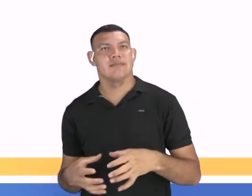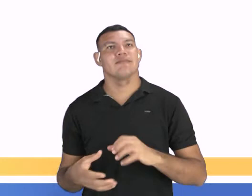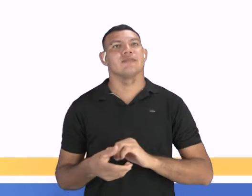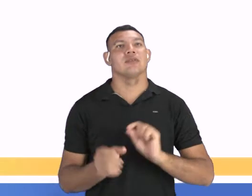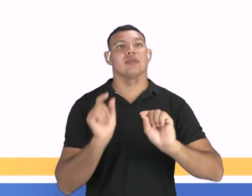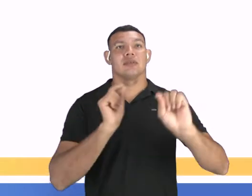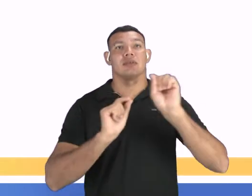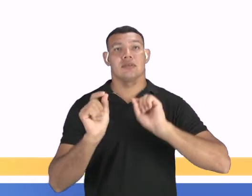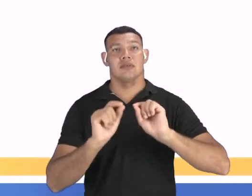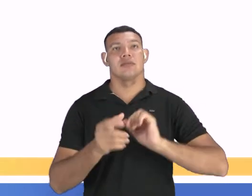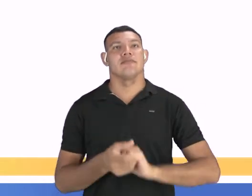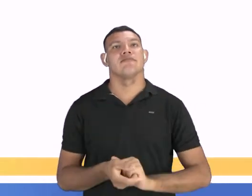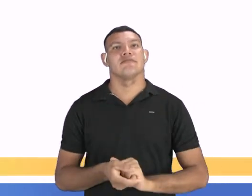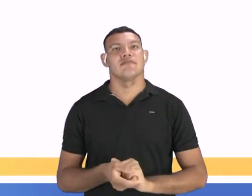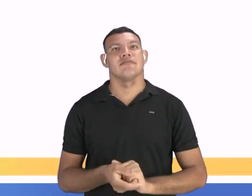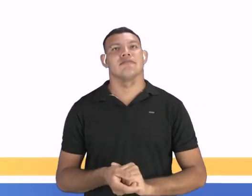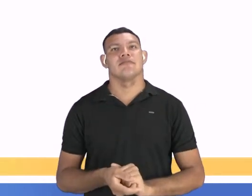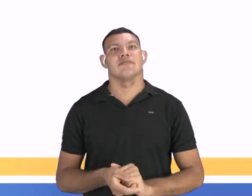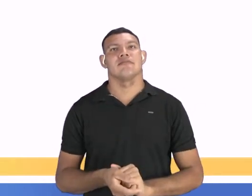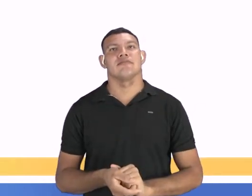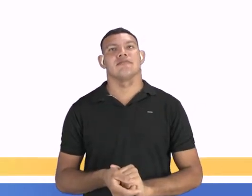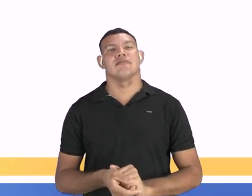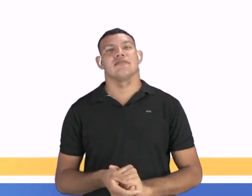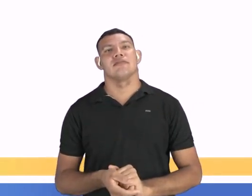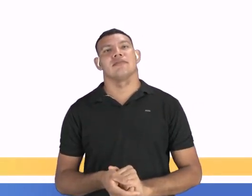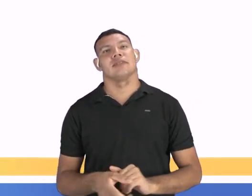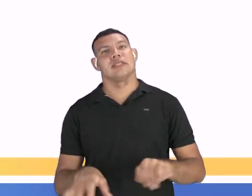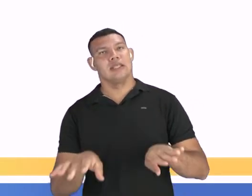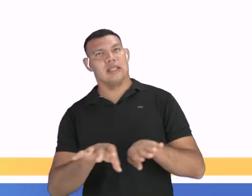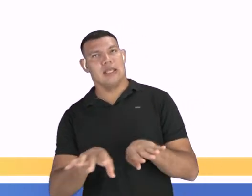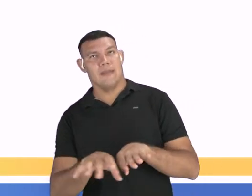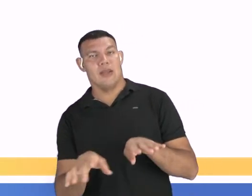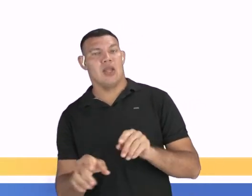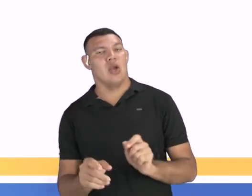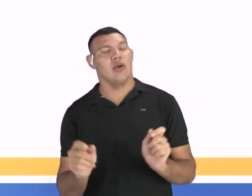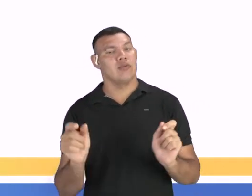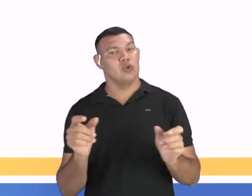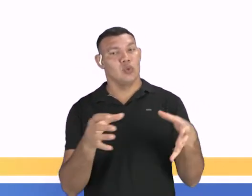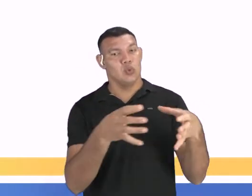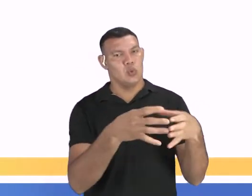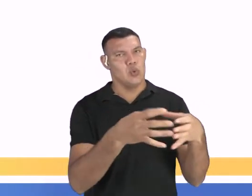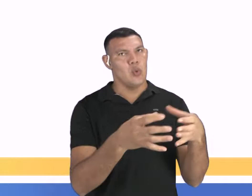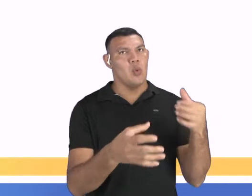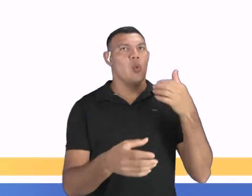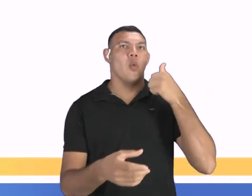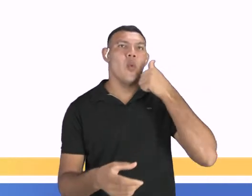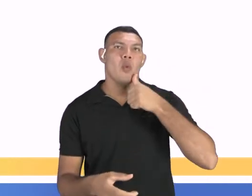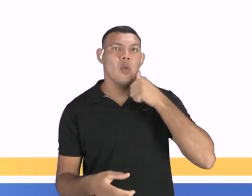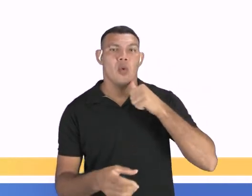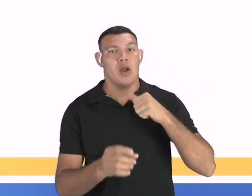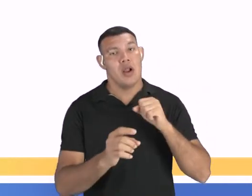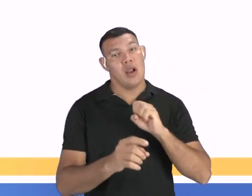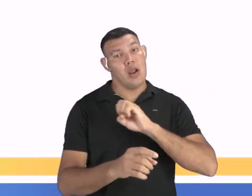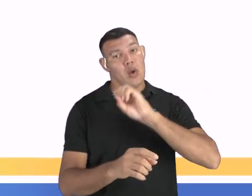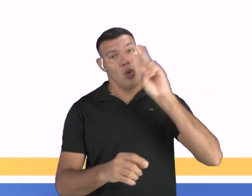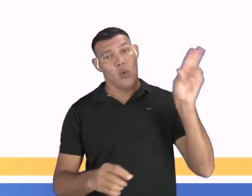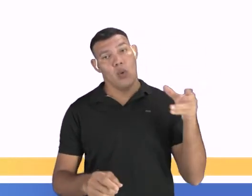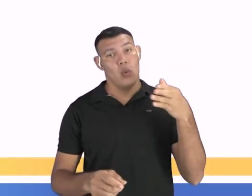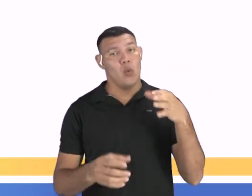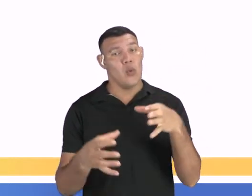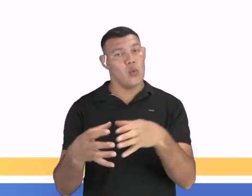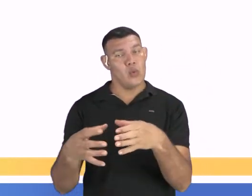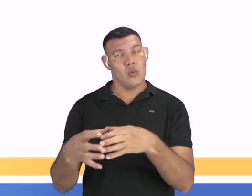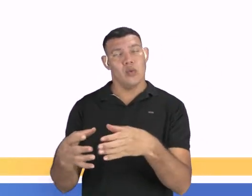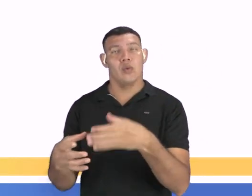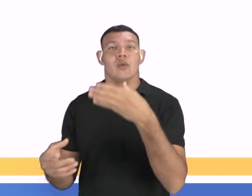formados apenas por meninos ou apenas por meninas. Então, qual que é o total de alunos